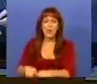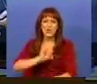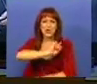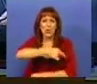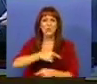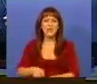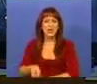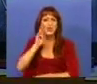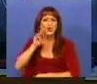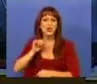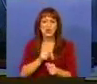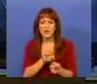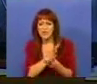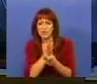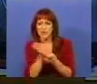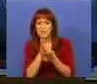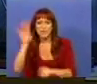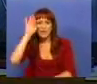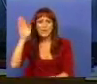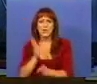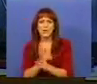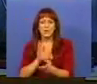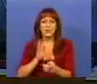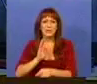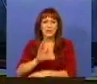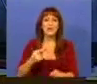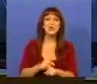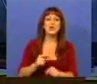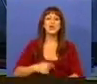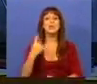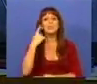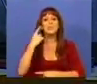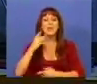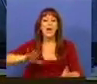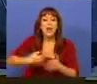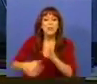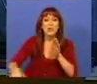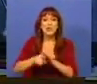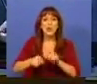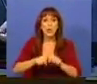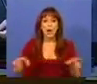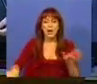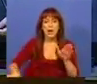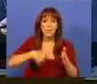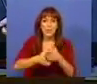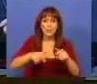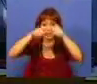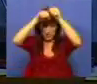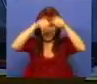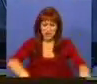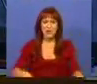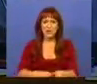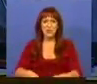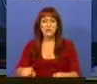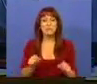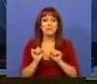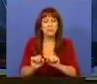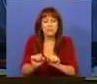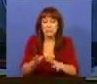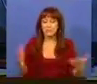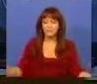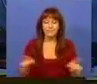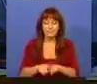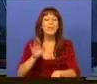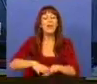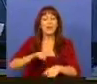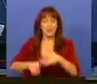ramos. A proposta de lei é a expressão orgânica e executiva de um conceito estratégico de defesa que recusamos.